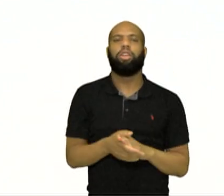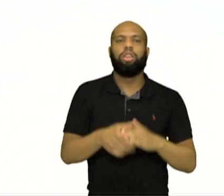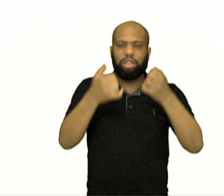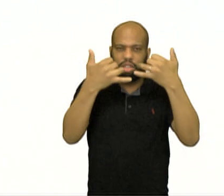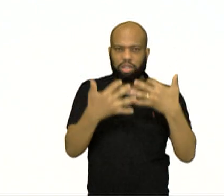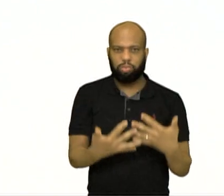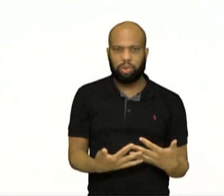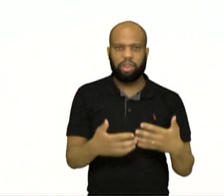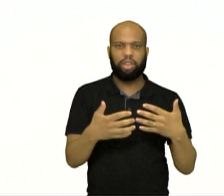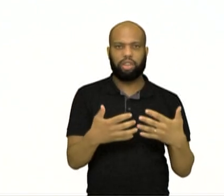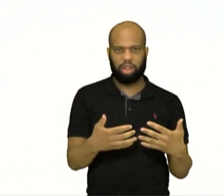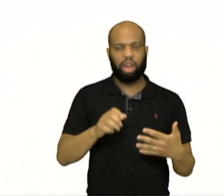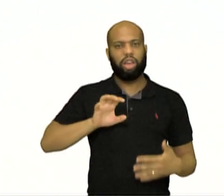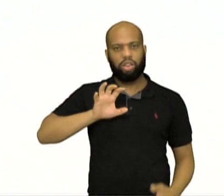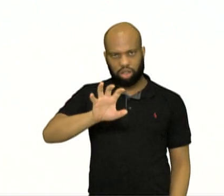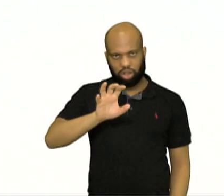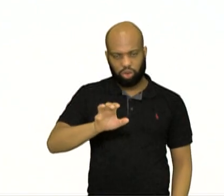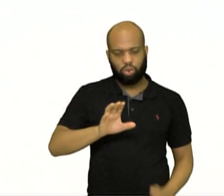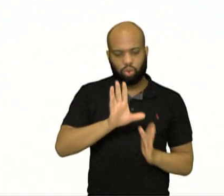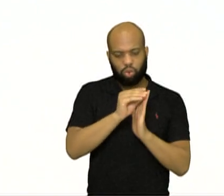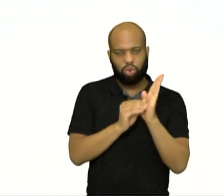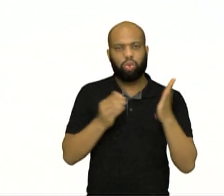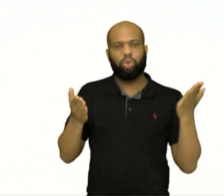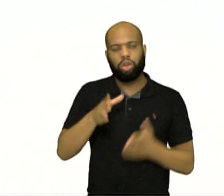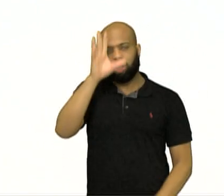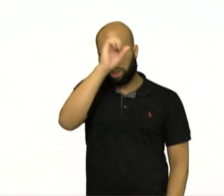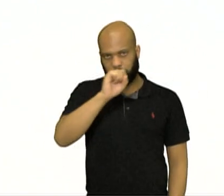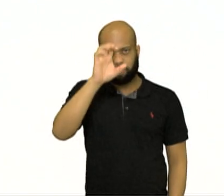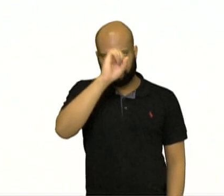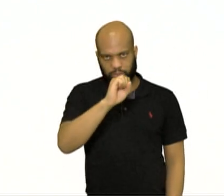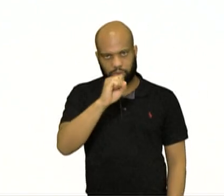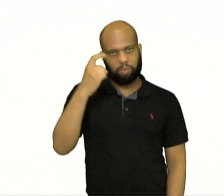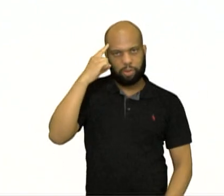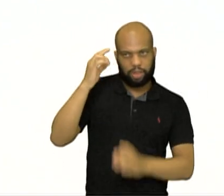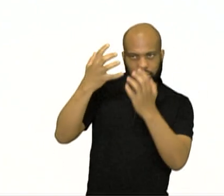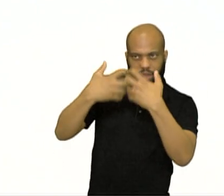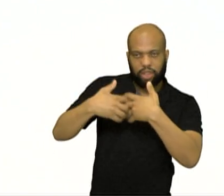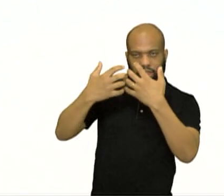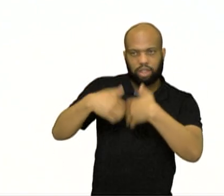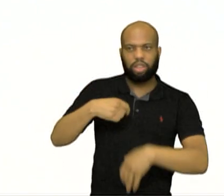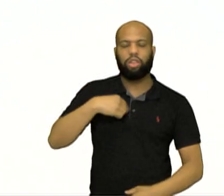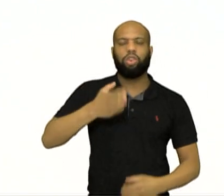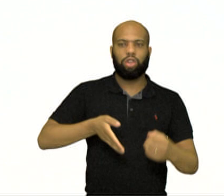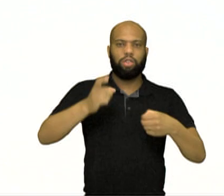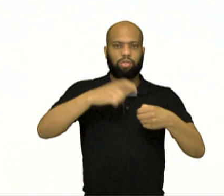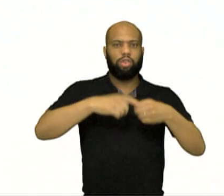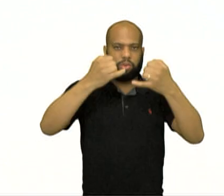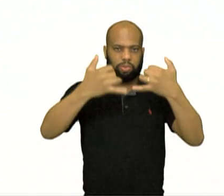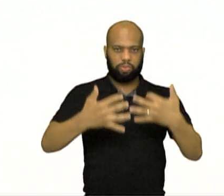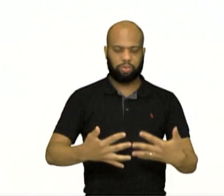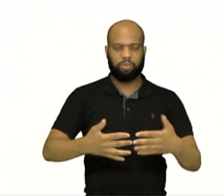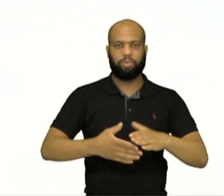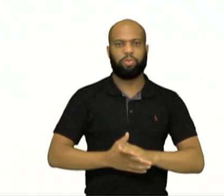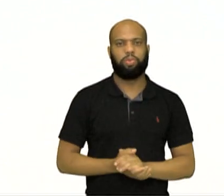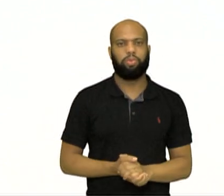conceito de superfícies equipotenciais. Pensa um pouquinho lá, já volto para explicar para você.